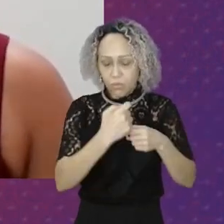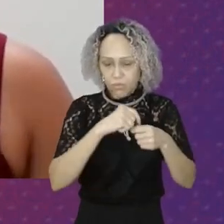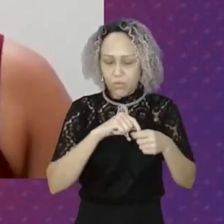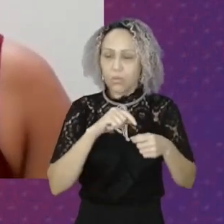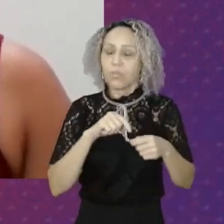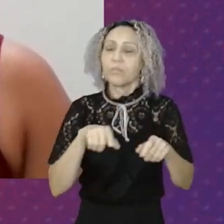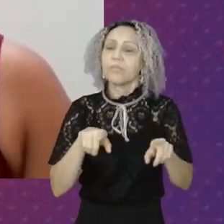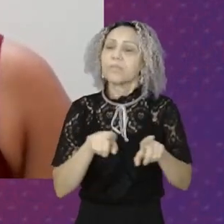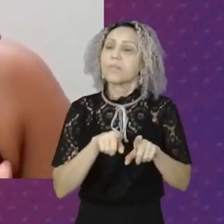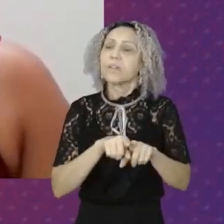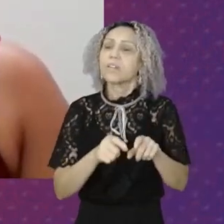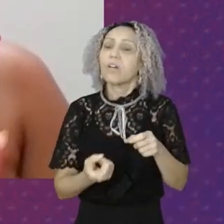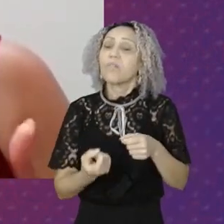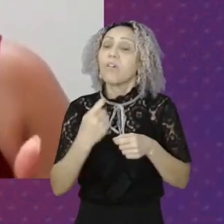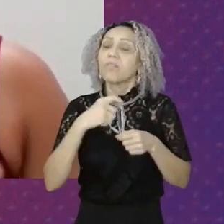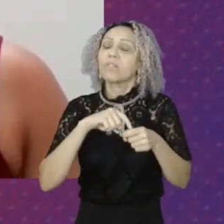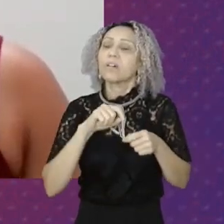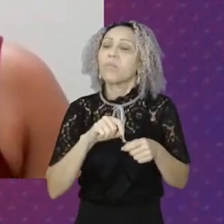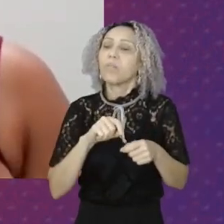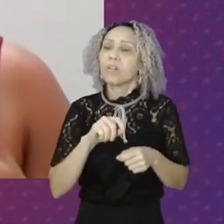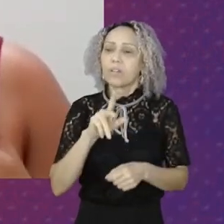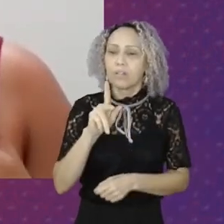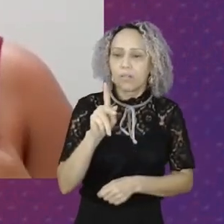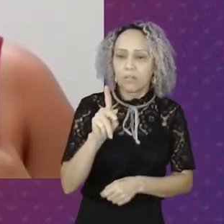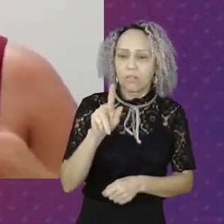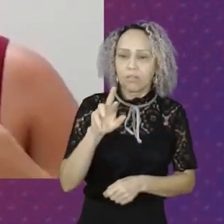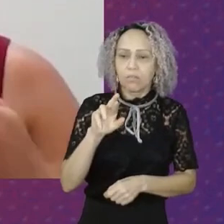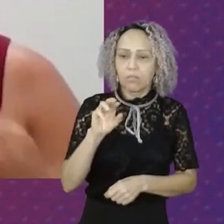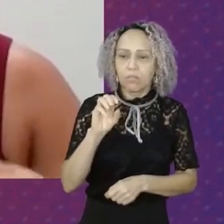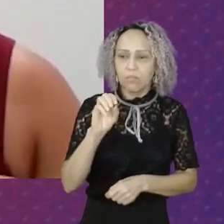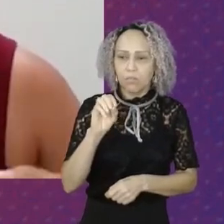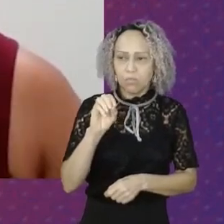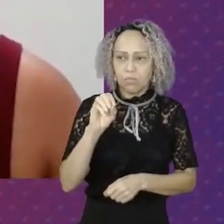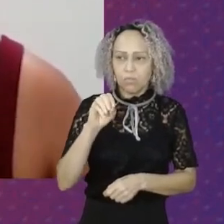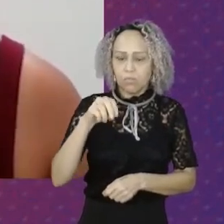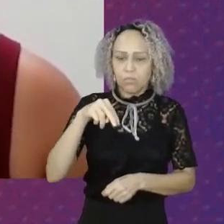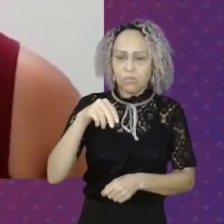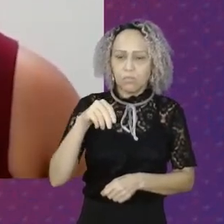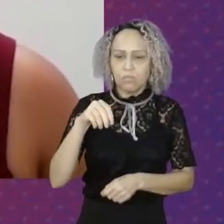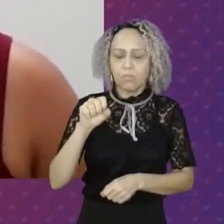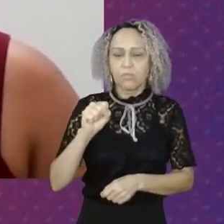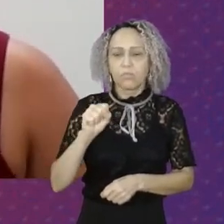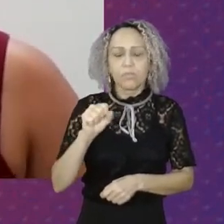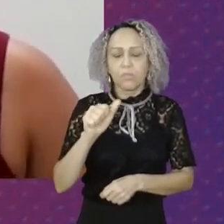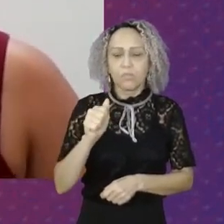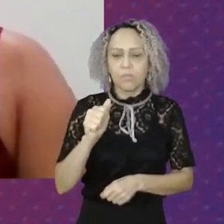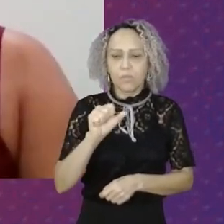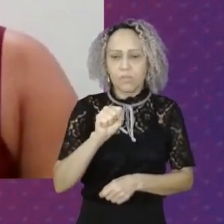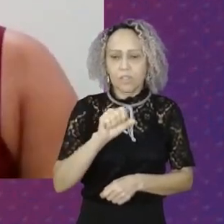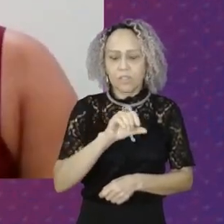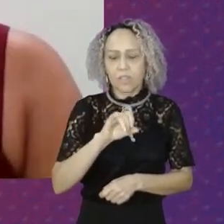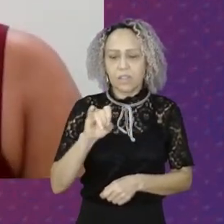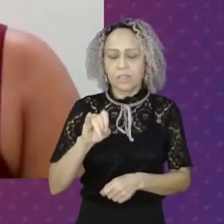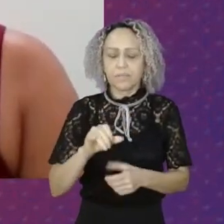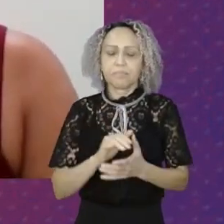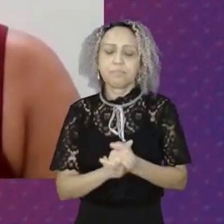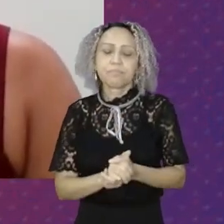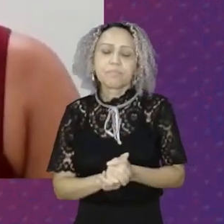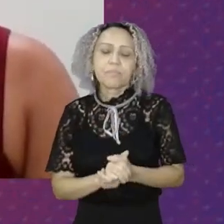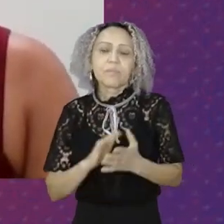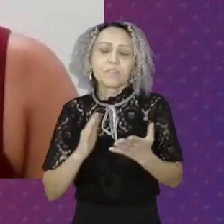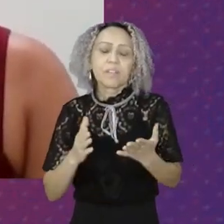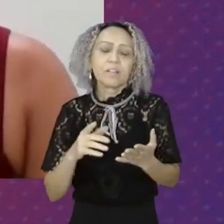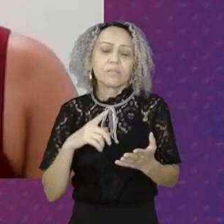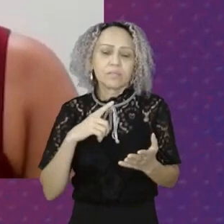ele foi se desmanchando, né, foi um programa, uma política que não teve continuidade com o passar do tempo, mas que agora a gente